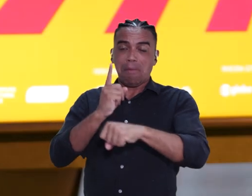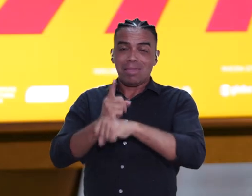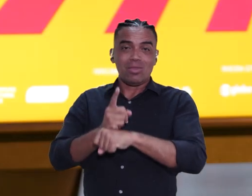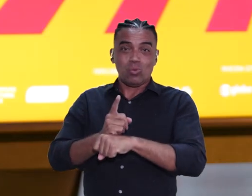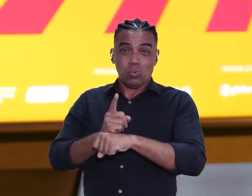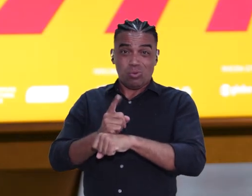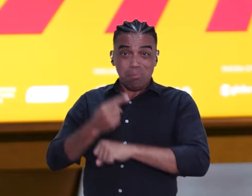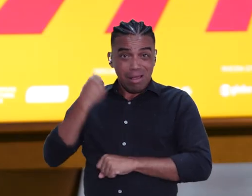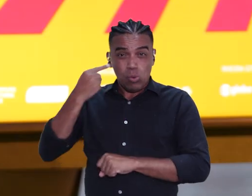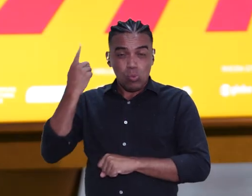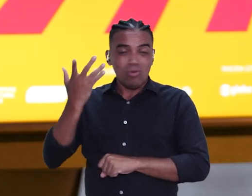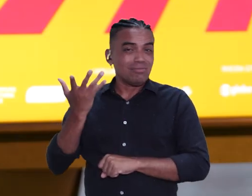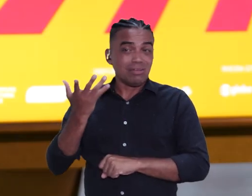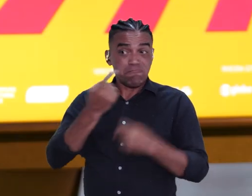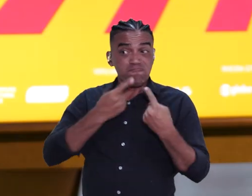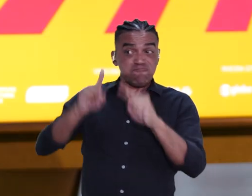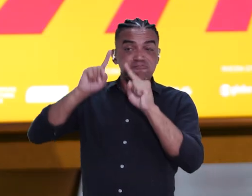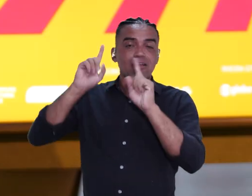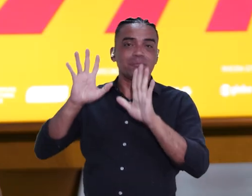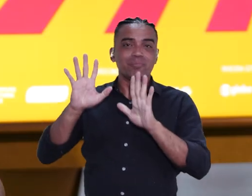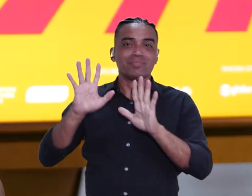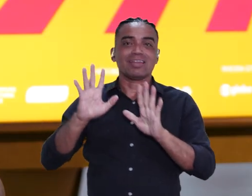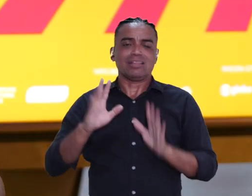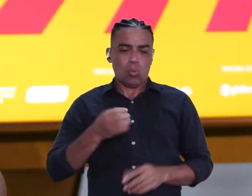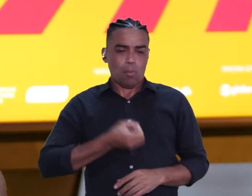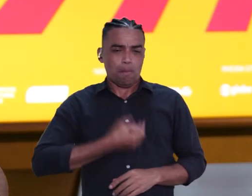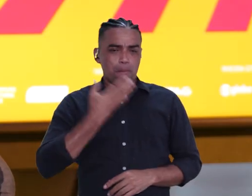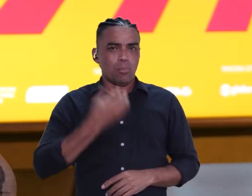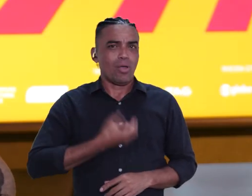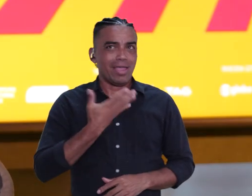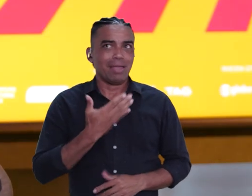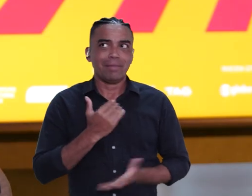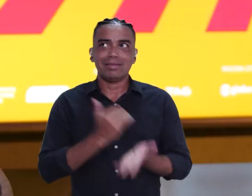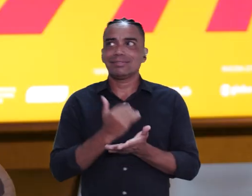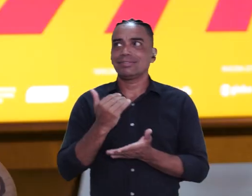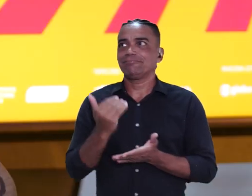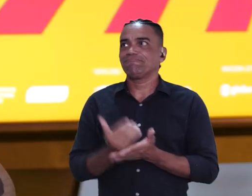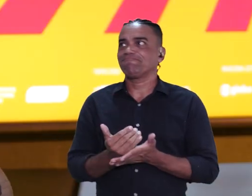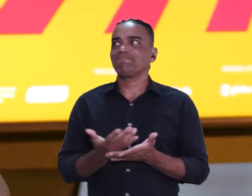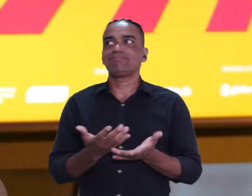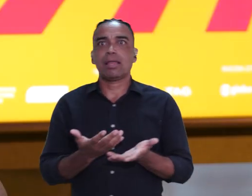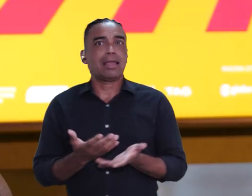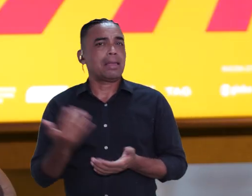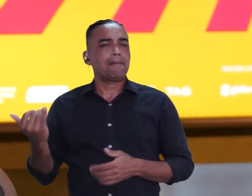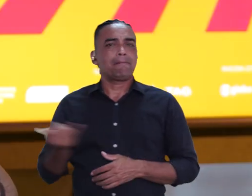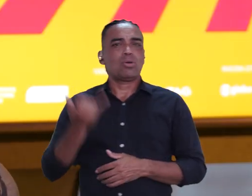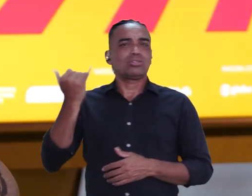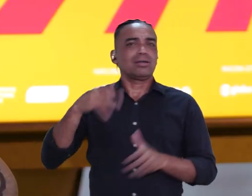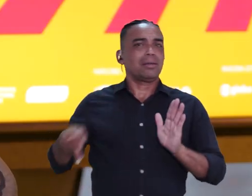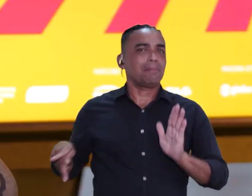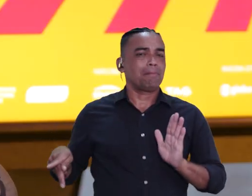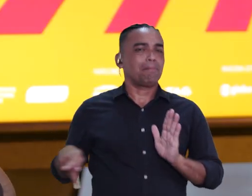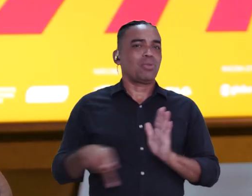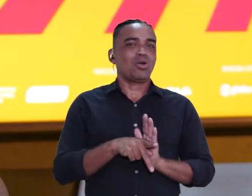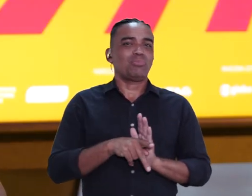Mas isto, ao mesmo tempo que o poema ia se consagrando, ou sendo fundamental para a